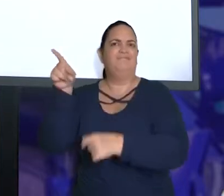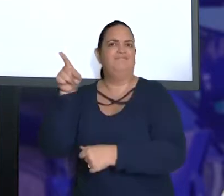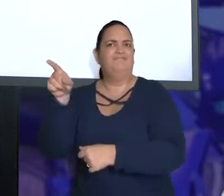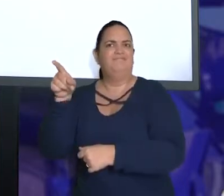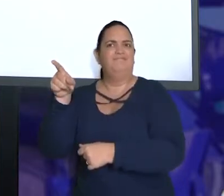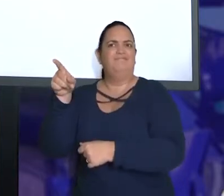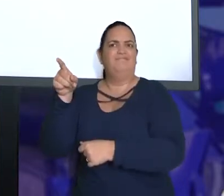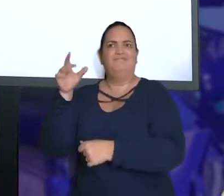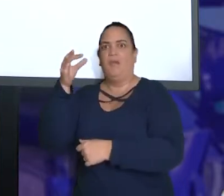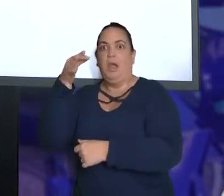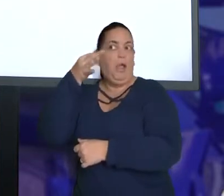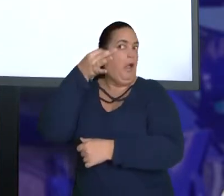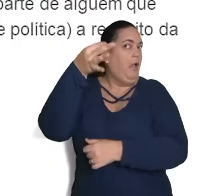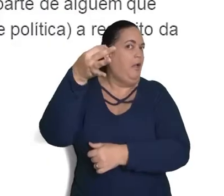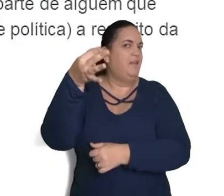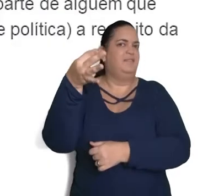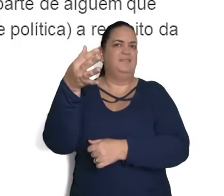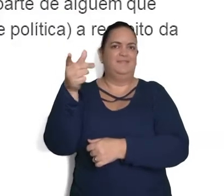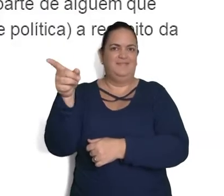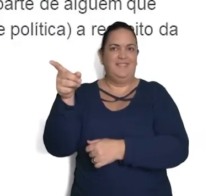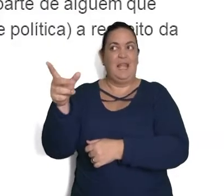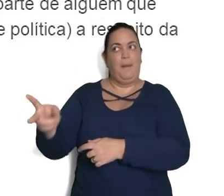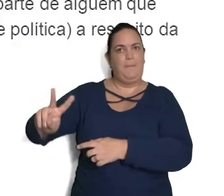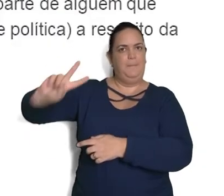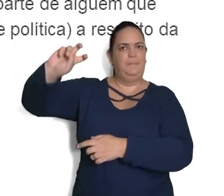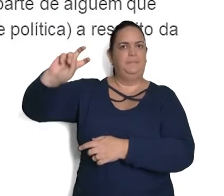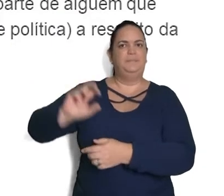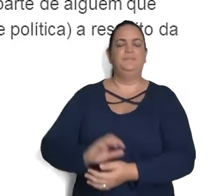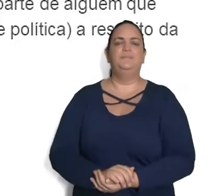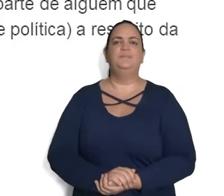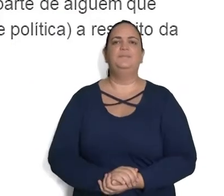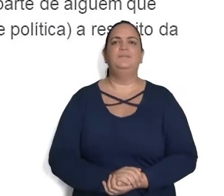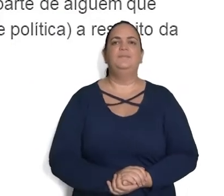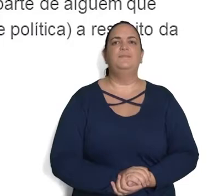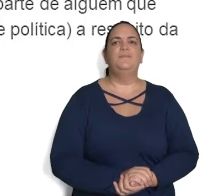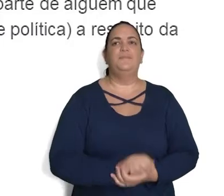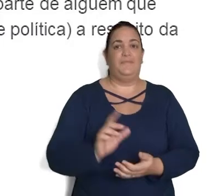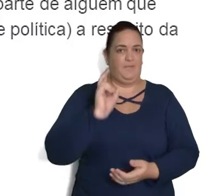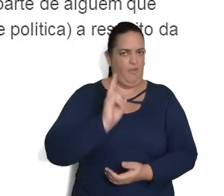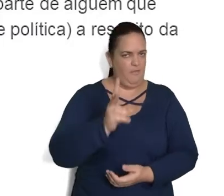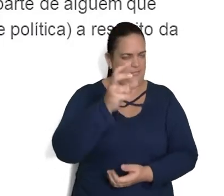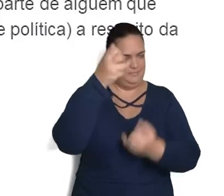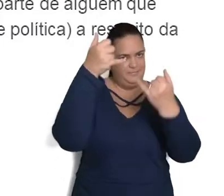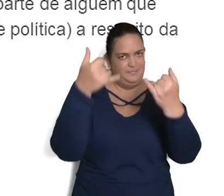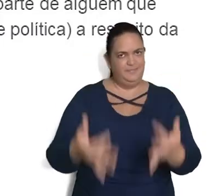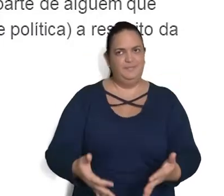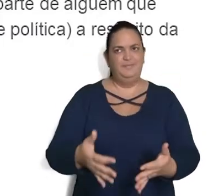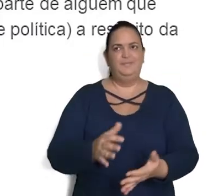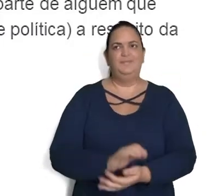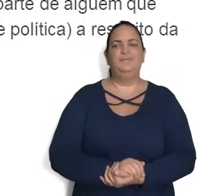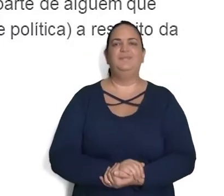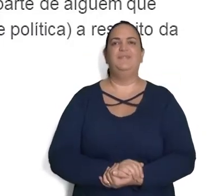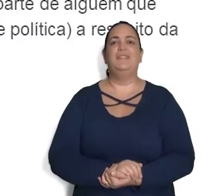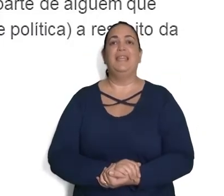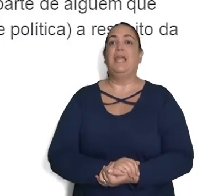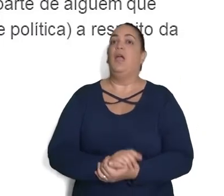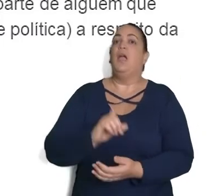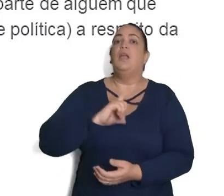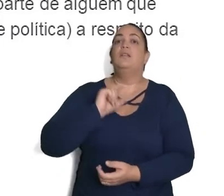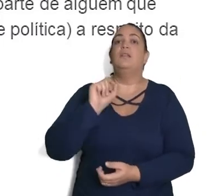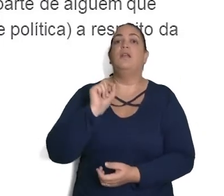de especial, algo de diferente. Seguindo com a definição. Em geral e por parte de alguém